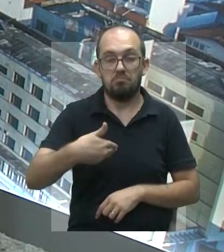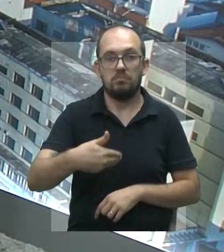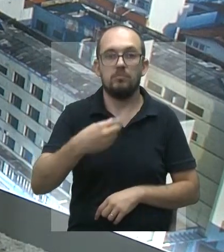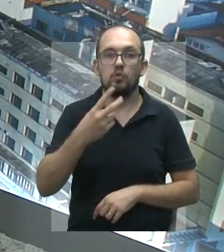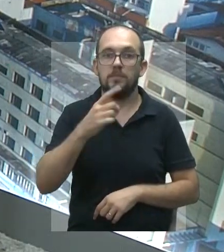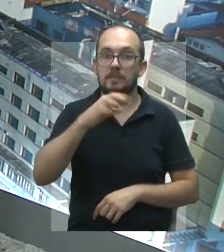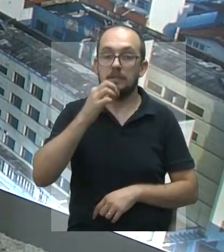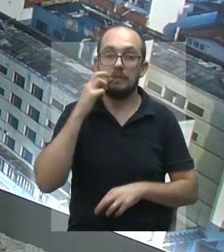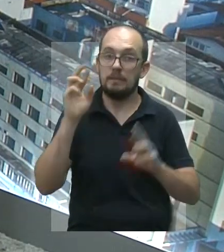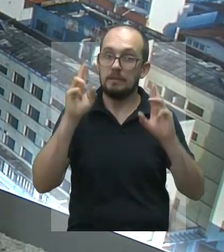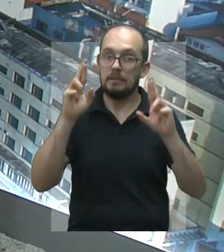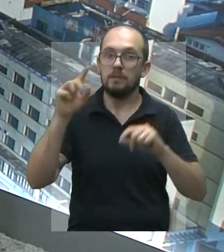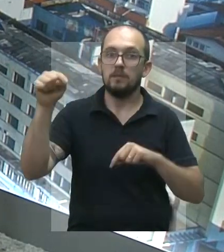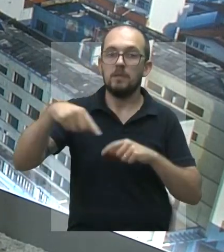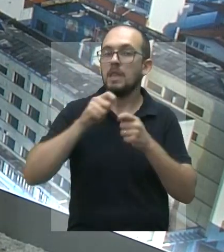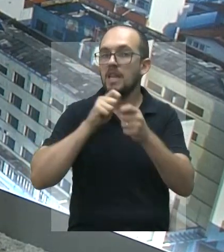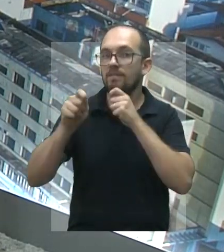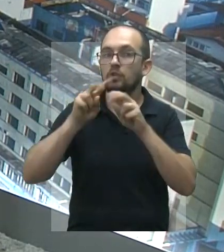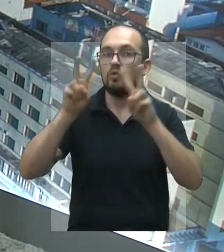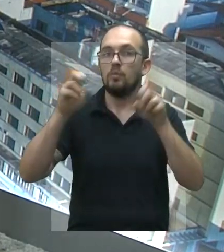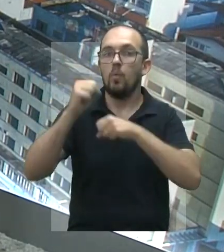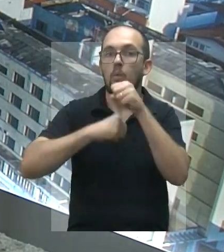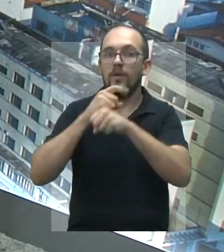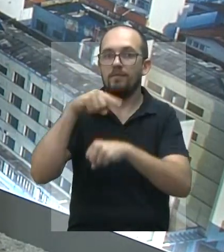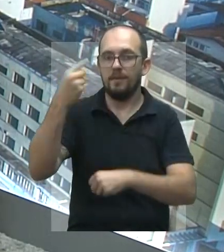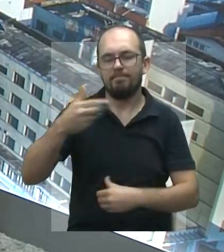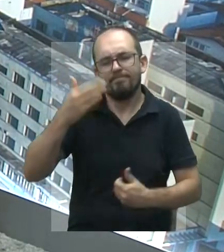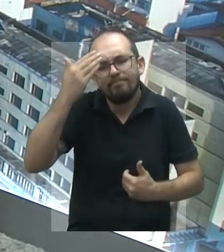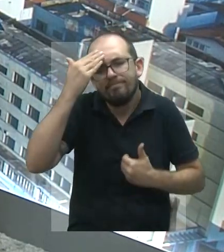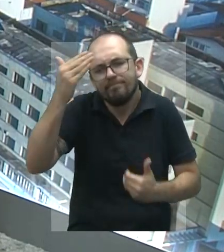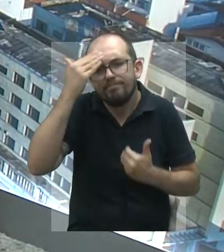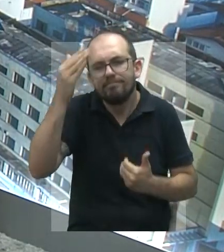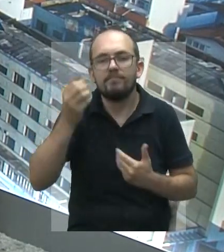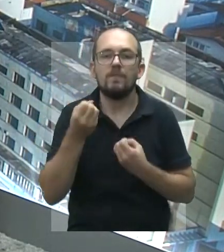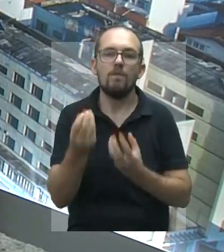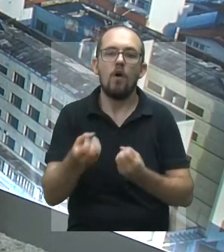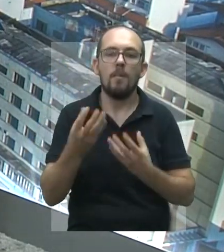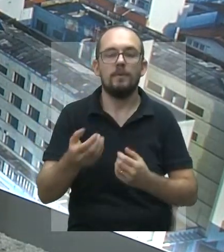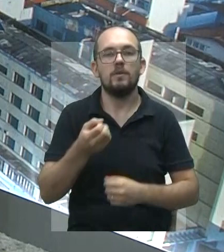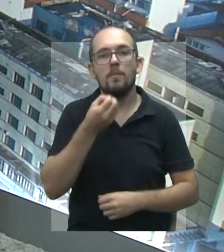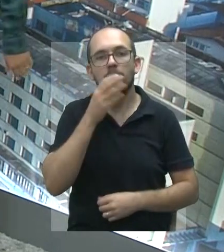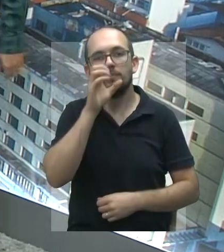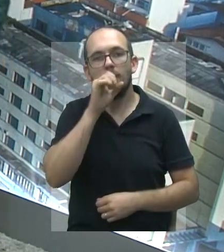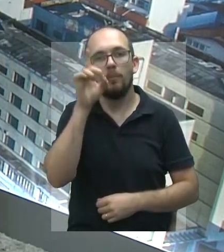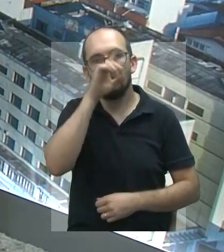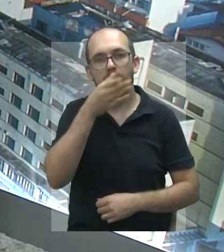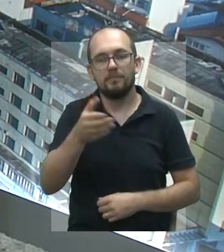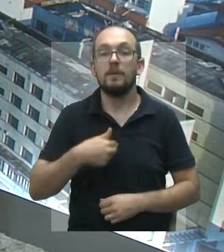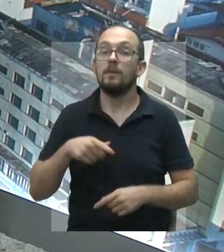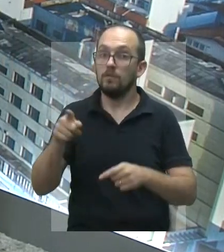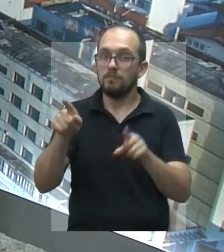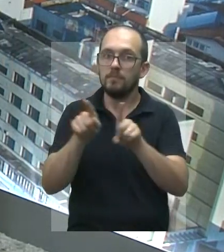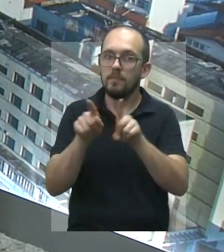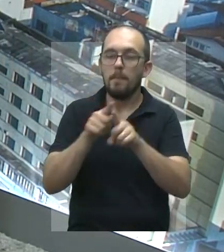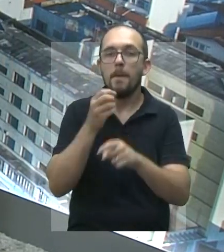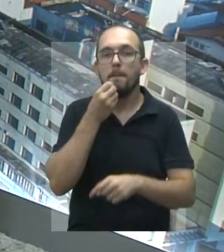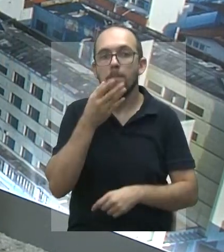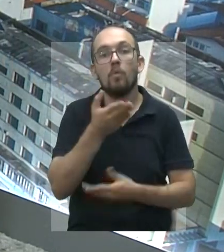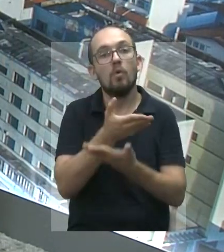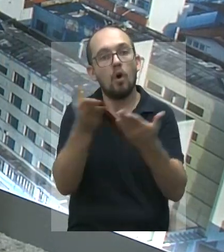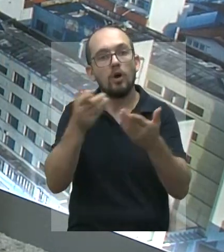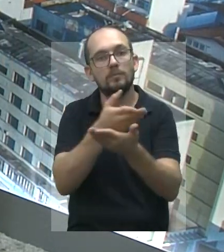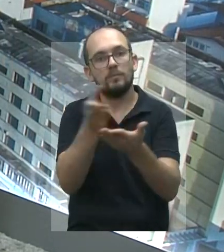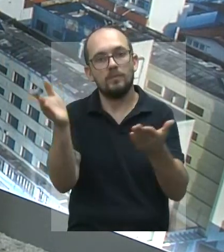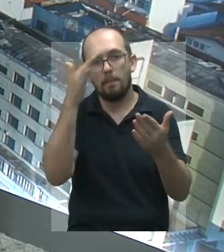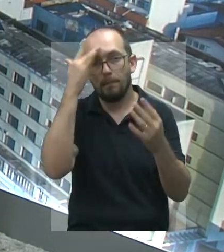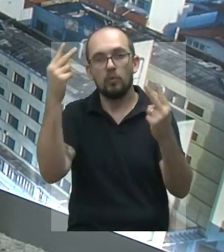2019 sobre a preparação do clube para o ano que vem. Daniel, com certeza. Obrigado pelas informações, um excelente fim de semana para você. Bom fim de semana, um ótimo fim de